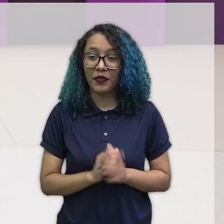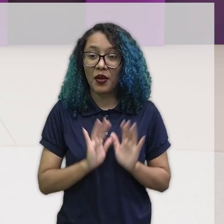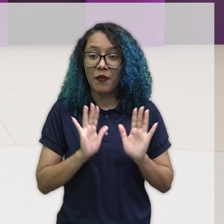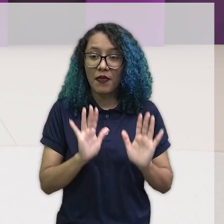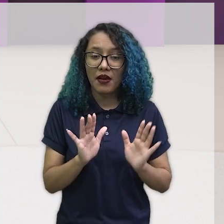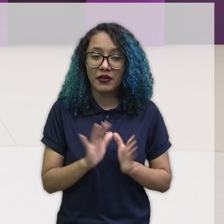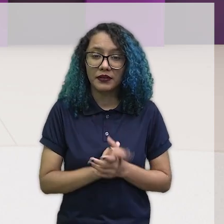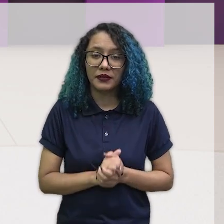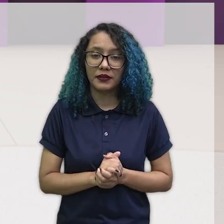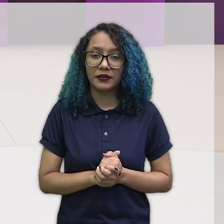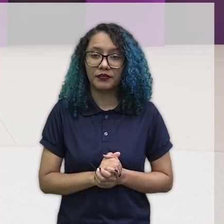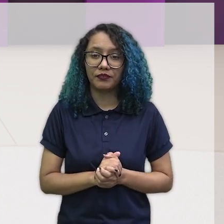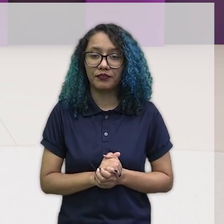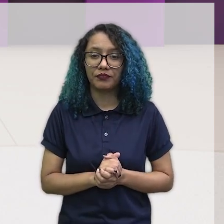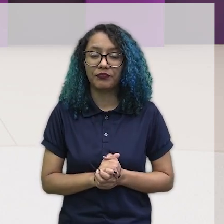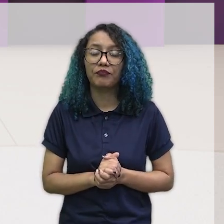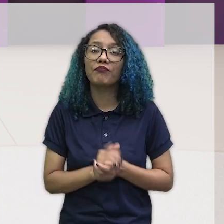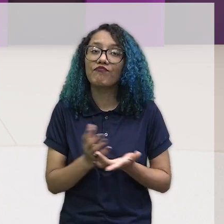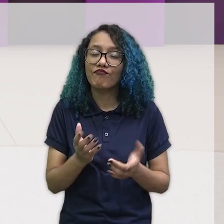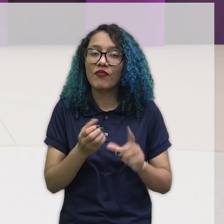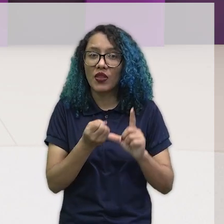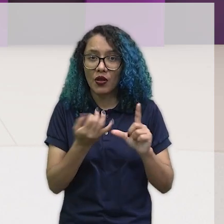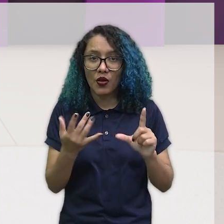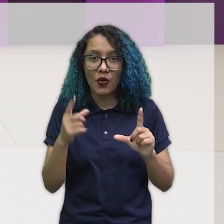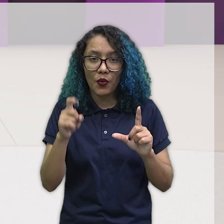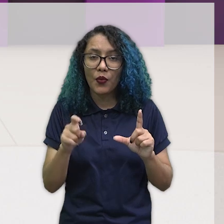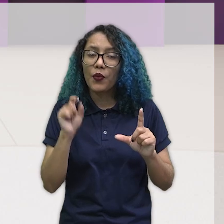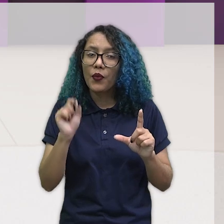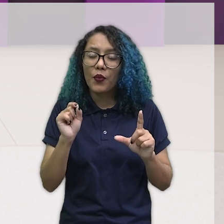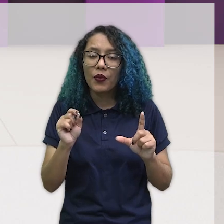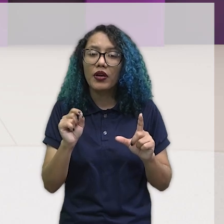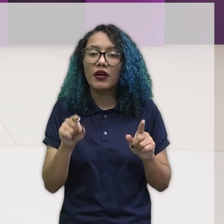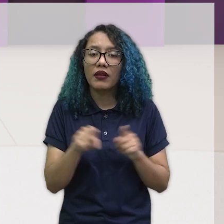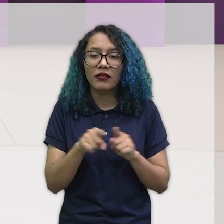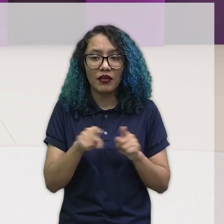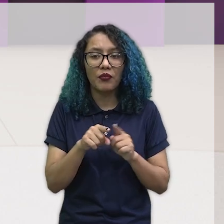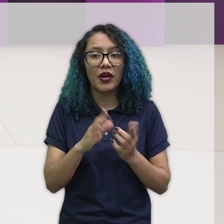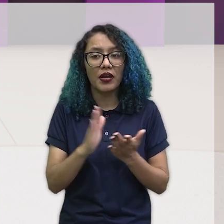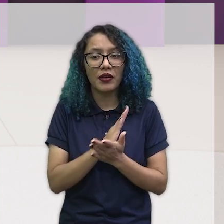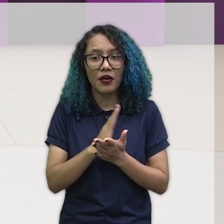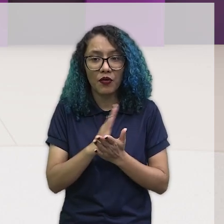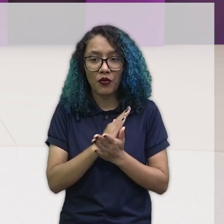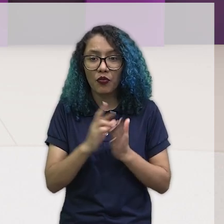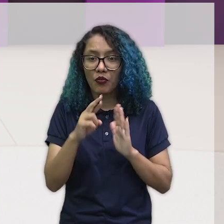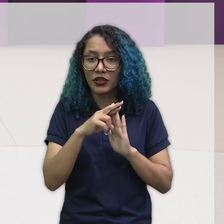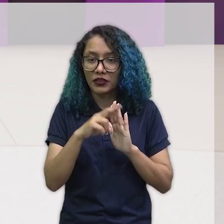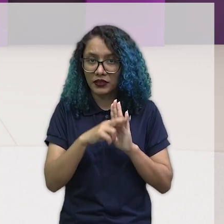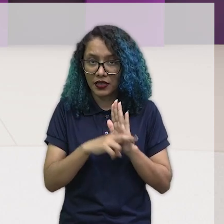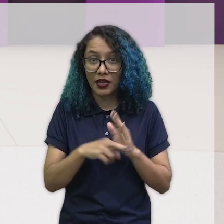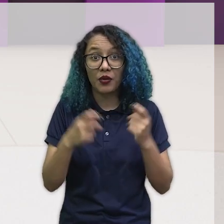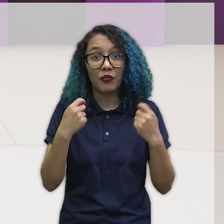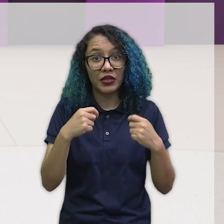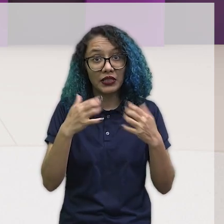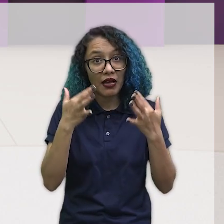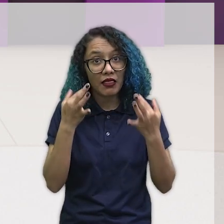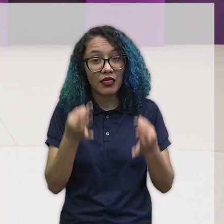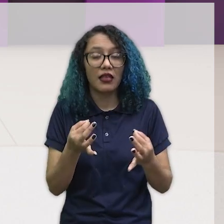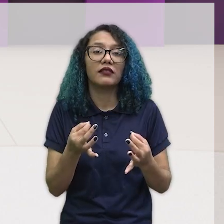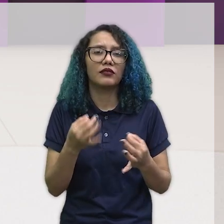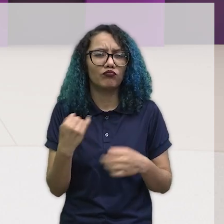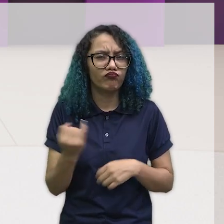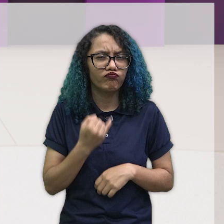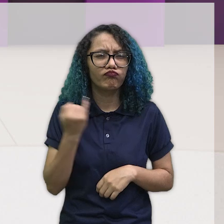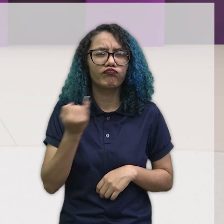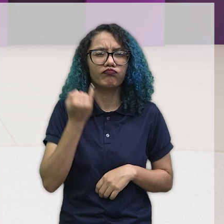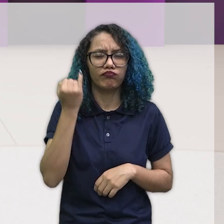Mas quando nós falamos em logaritmos, nós também temos aí propriedades operatórias que não podem passar desapercebidas e que